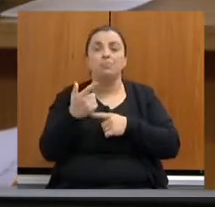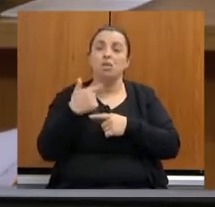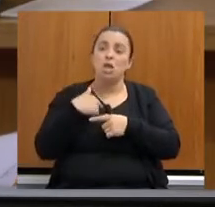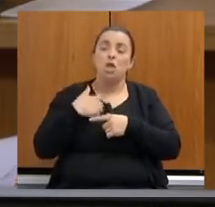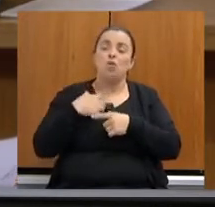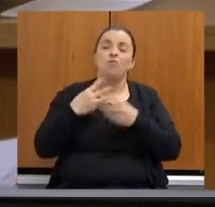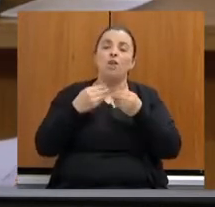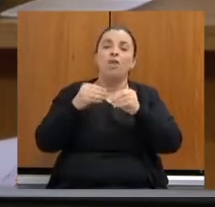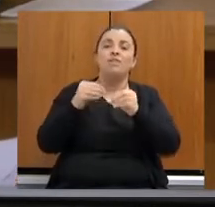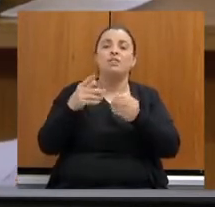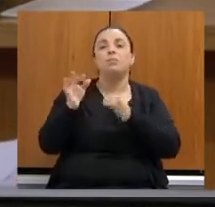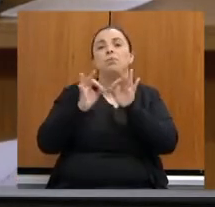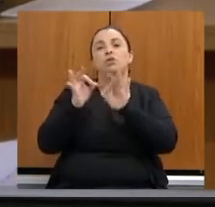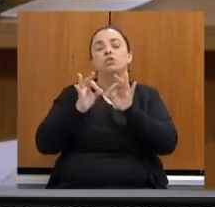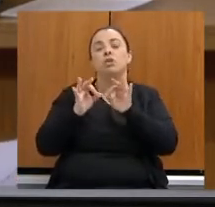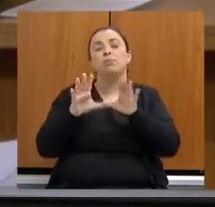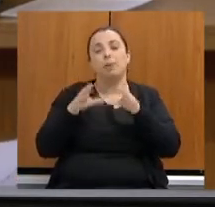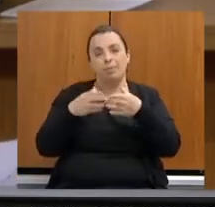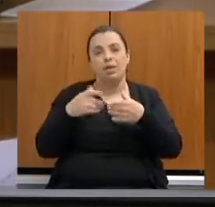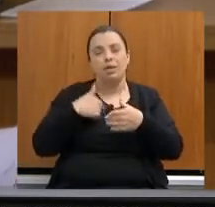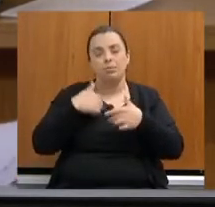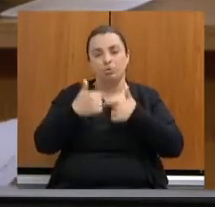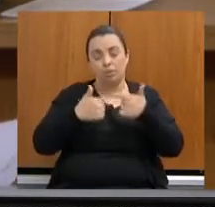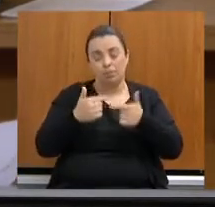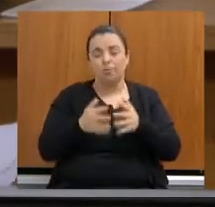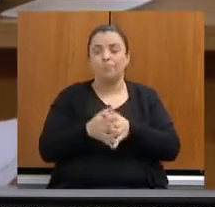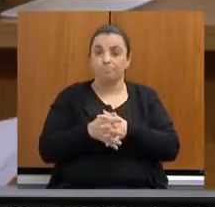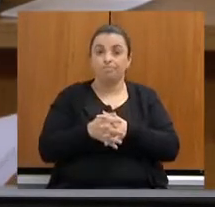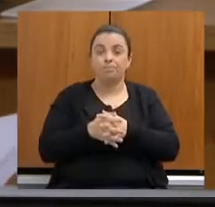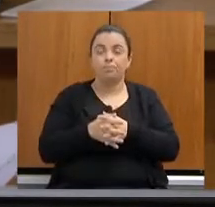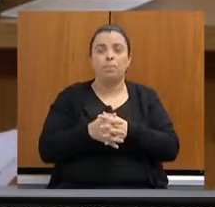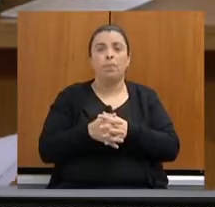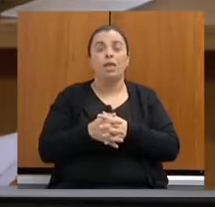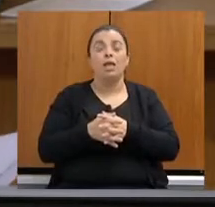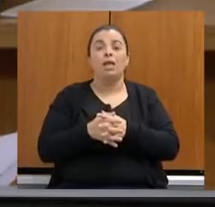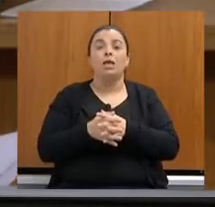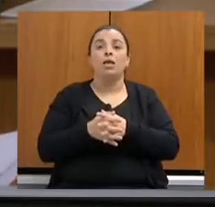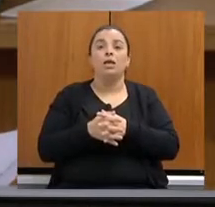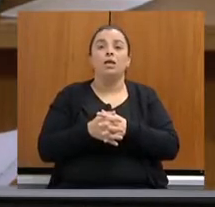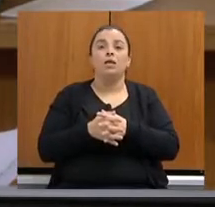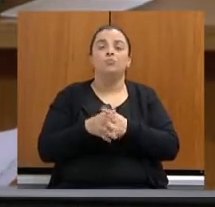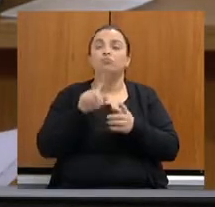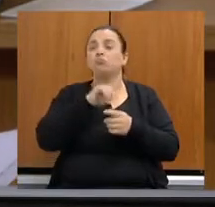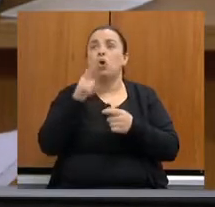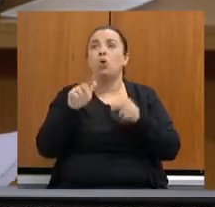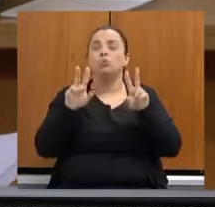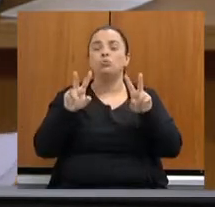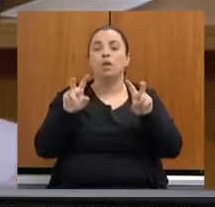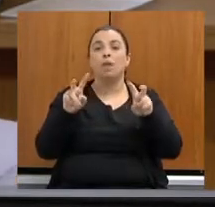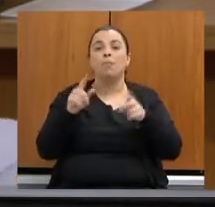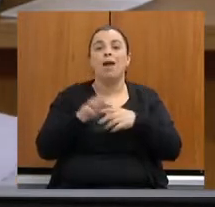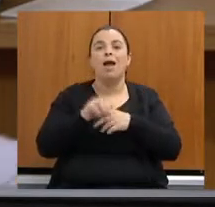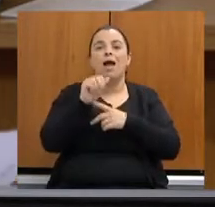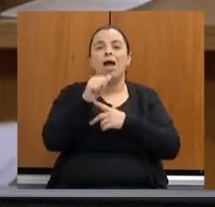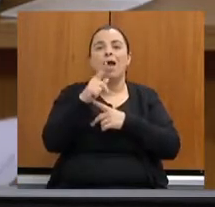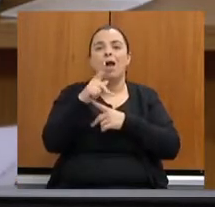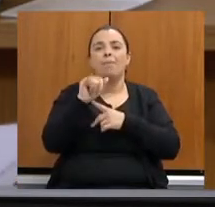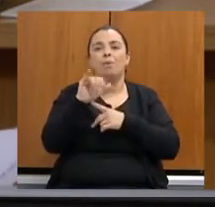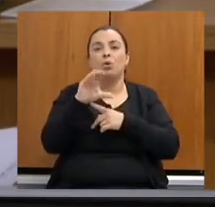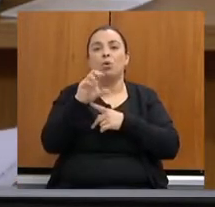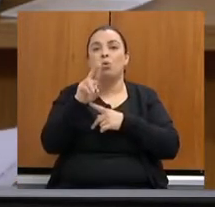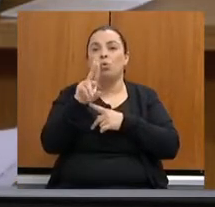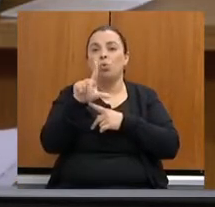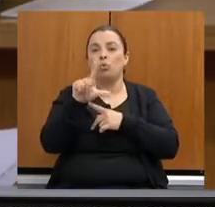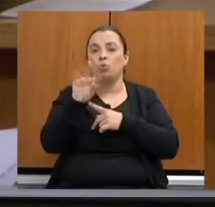minha equipe é a questão da Agricultura deputado na secretaria Nós temos muitas